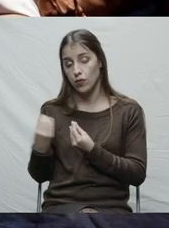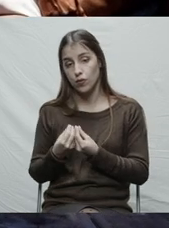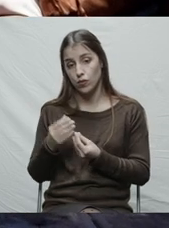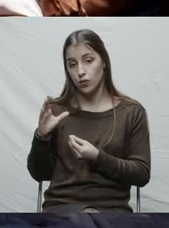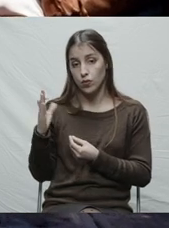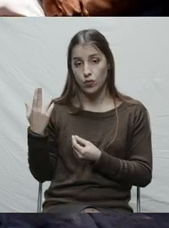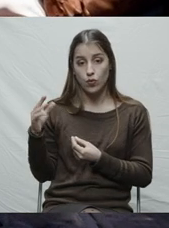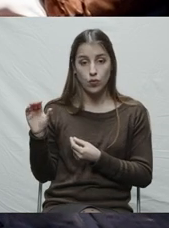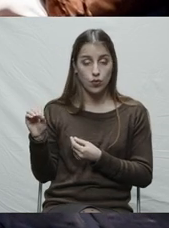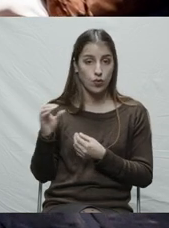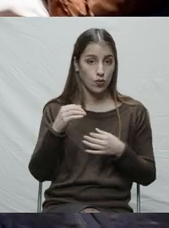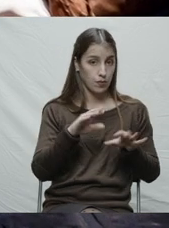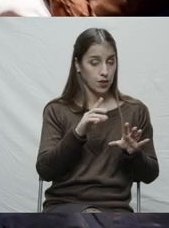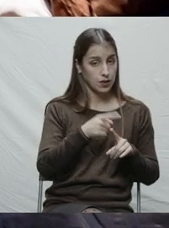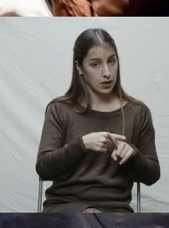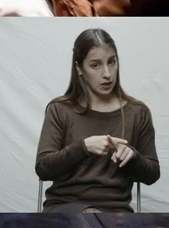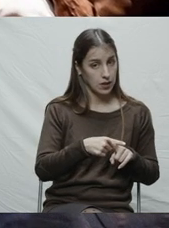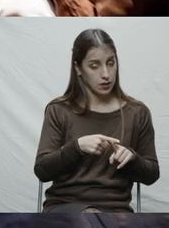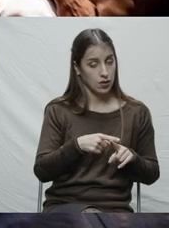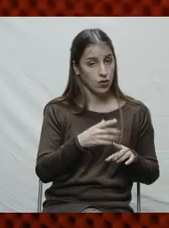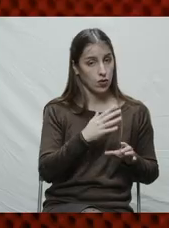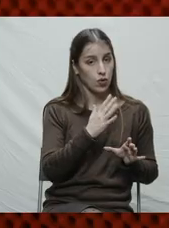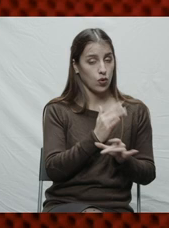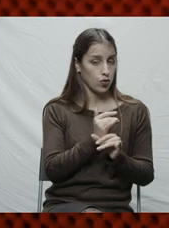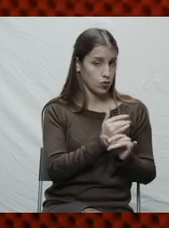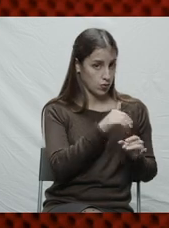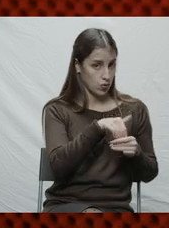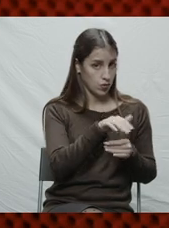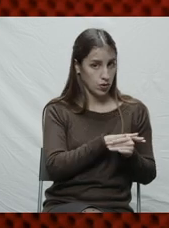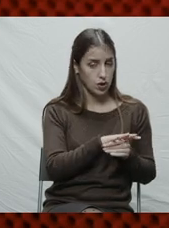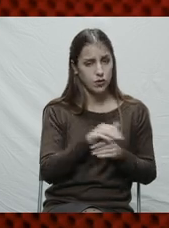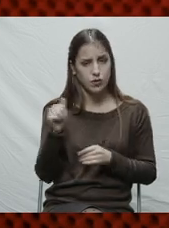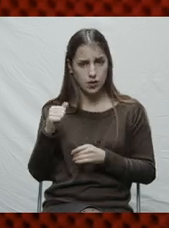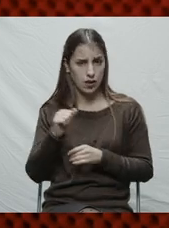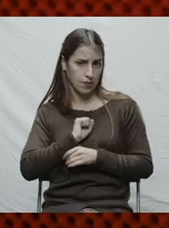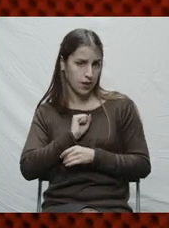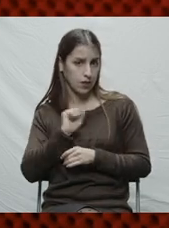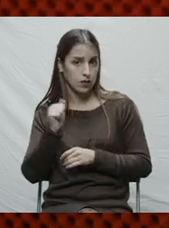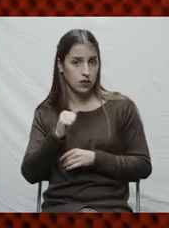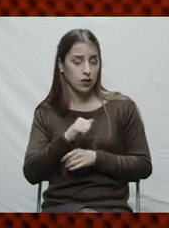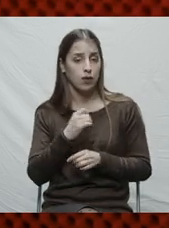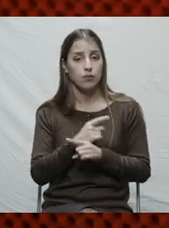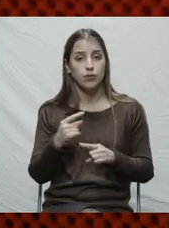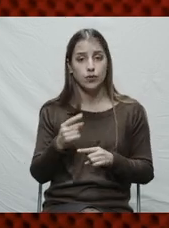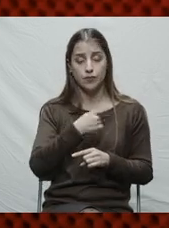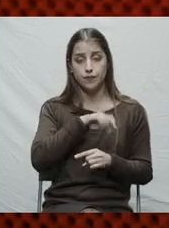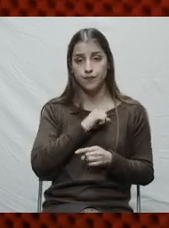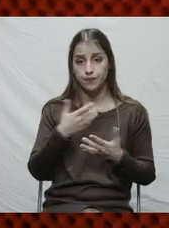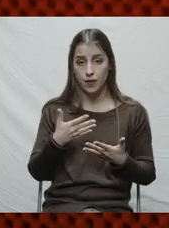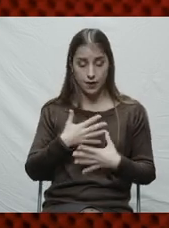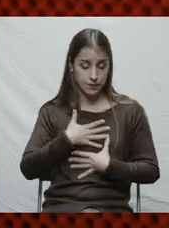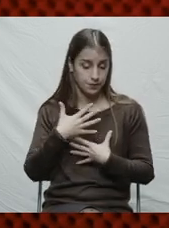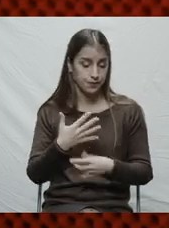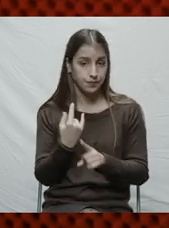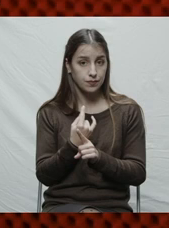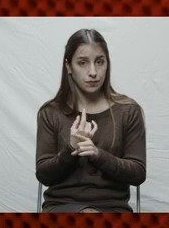também com outros contextos, Sim, sim. interessa-me, sim, Sim. interessa-me, interessa-me, interessa-me. Não, se talvez, agora estamos muito